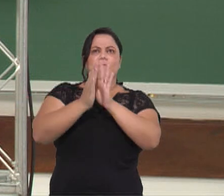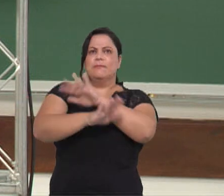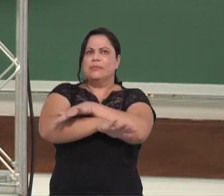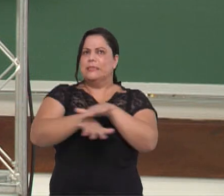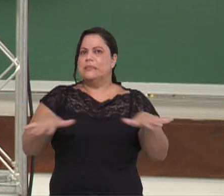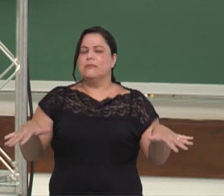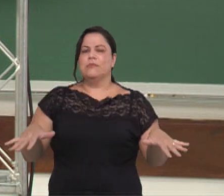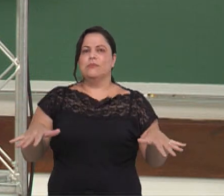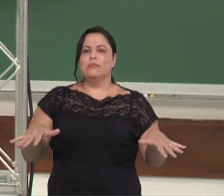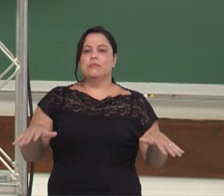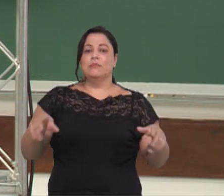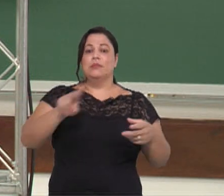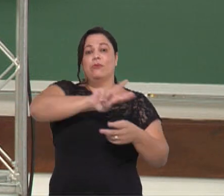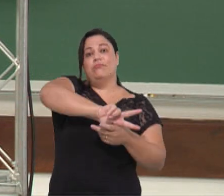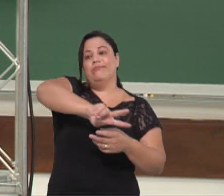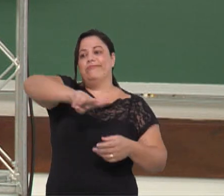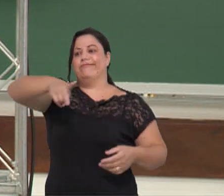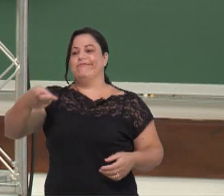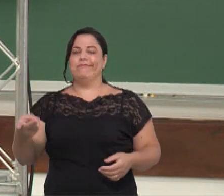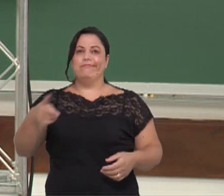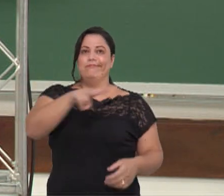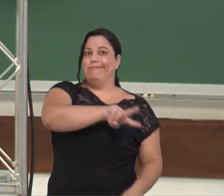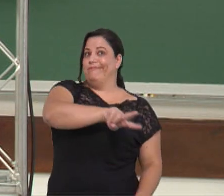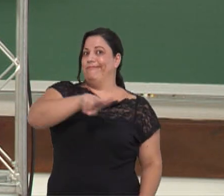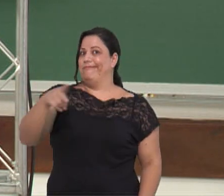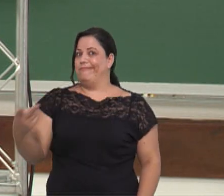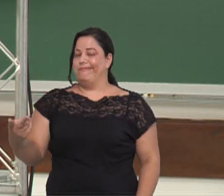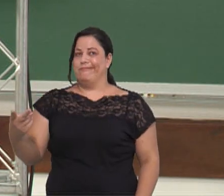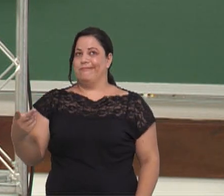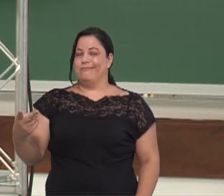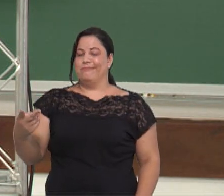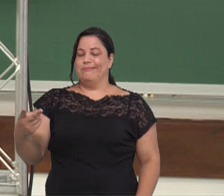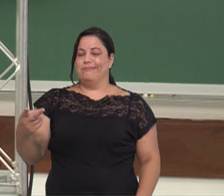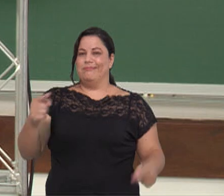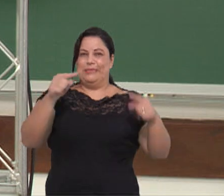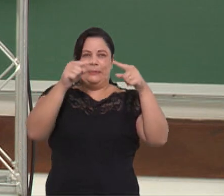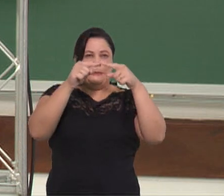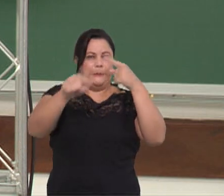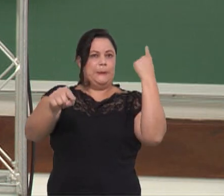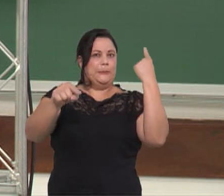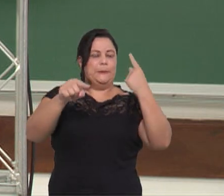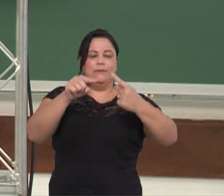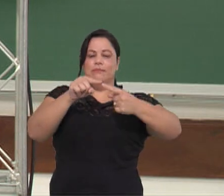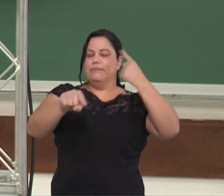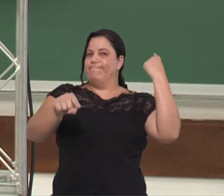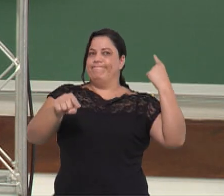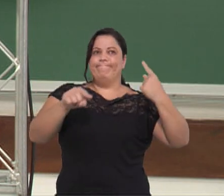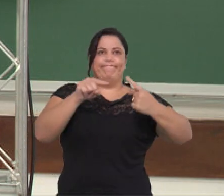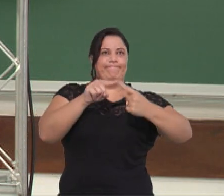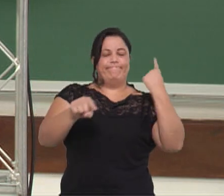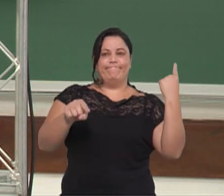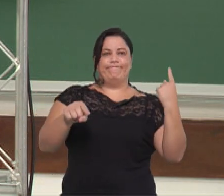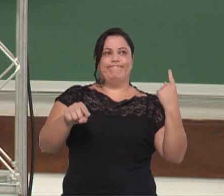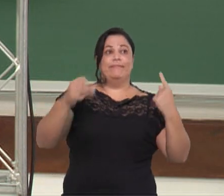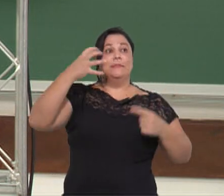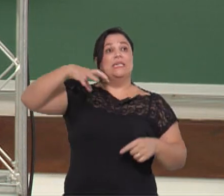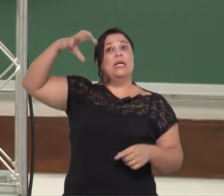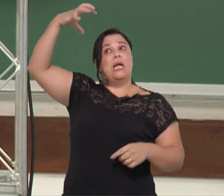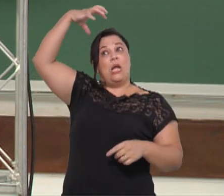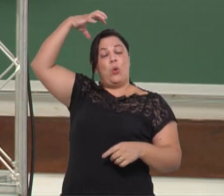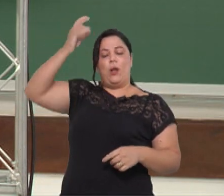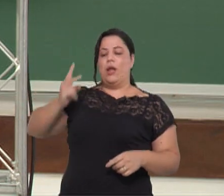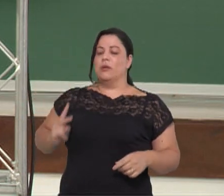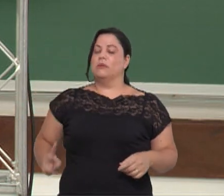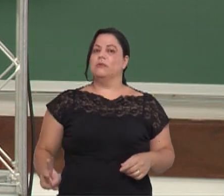que são totalmente contrárias e que não se entendem. Eu tenho um rei que quer permanecer da forma que é, e